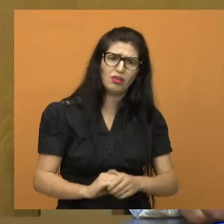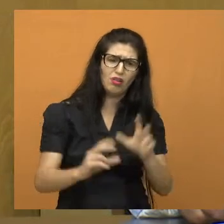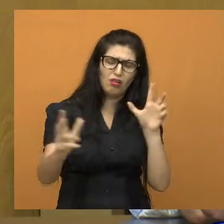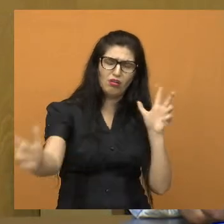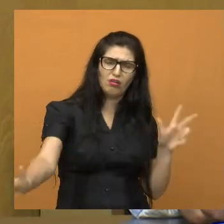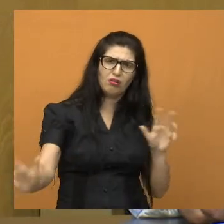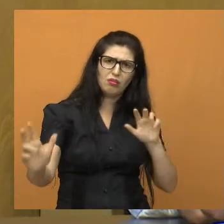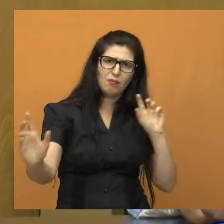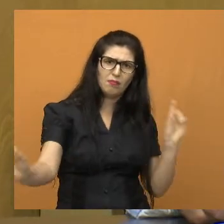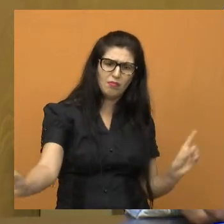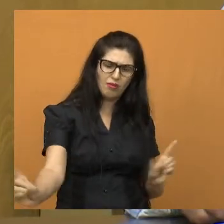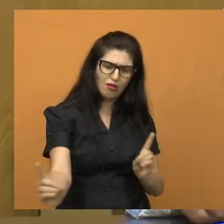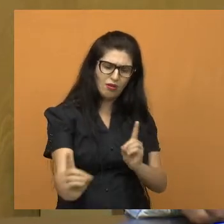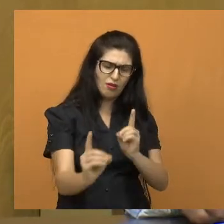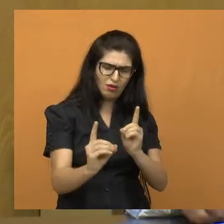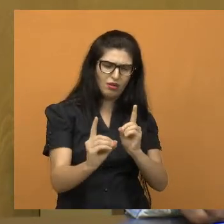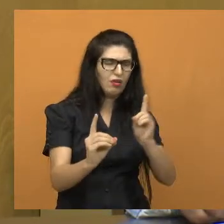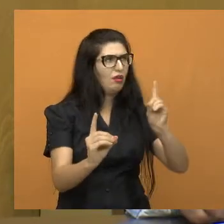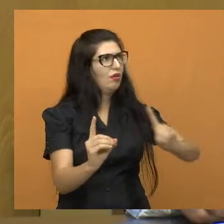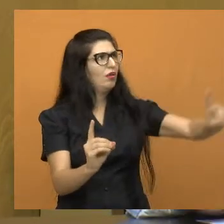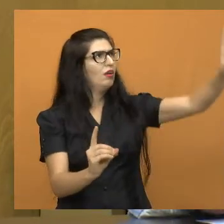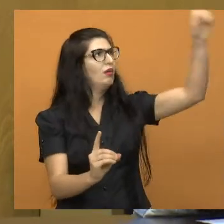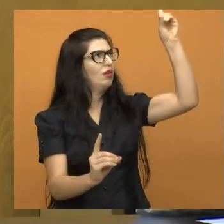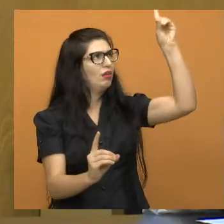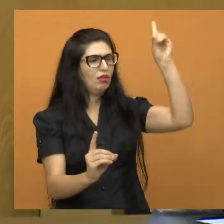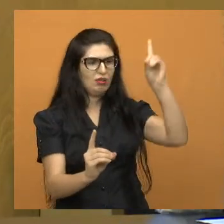Deus. Isso é fundamental.